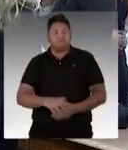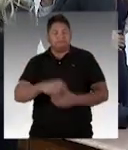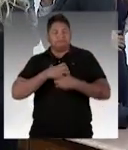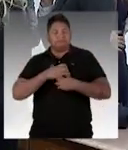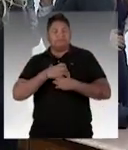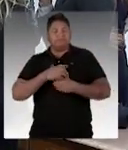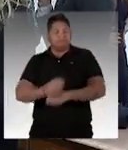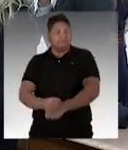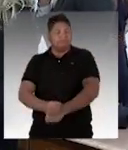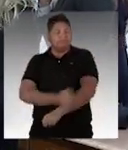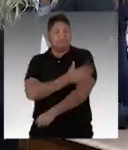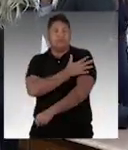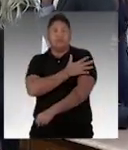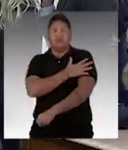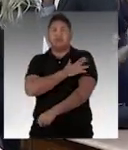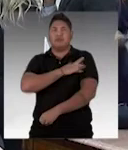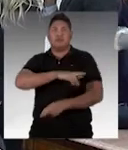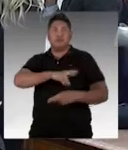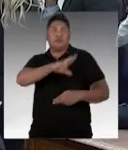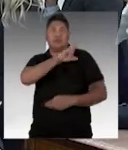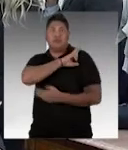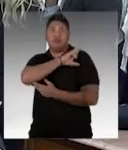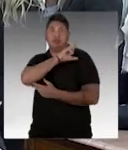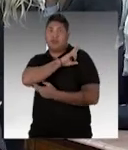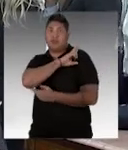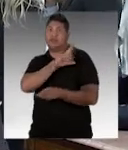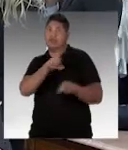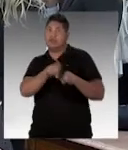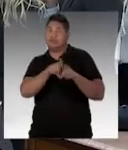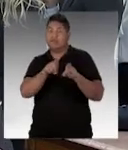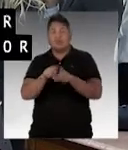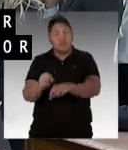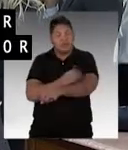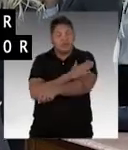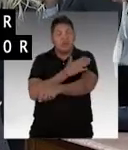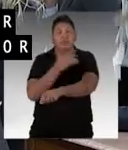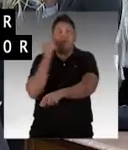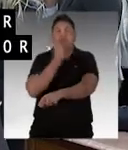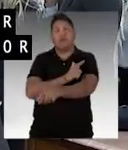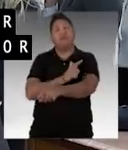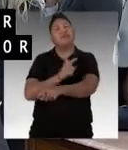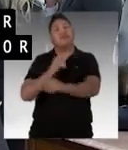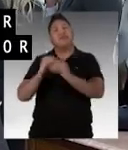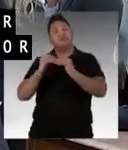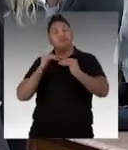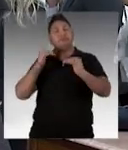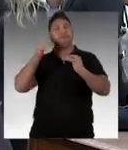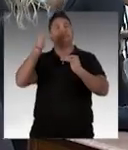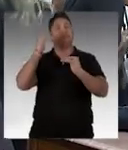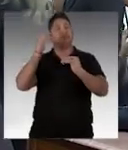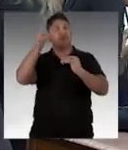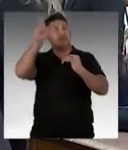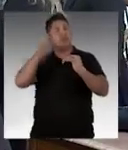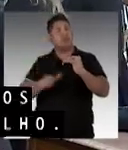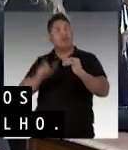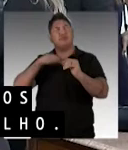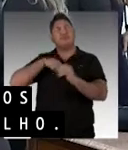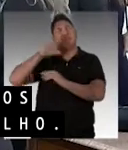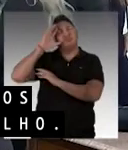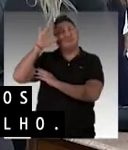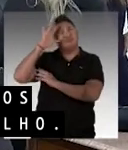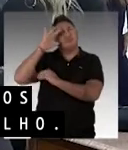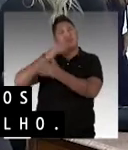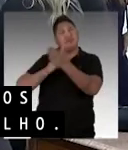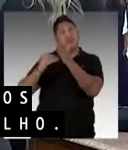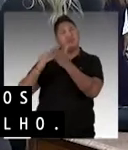Um sentimento de emoção, um sentimento de responsabilidade. Emoção por alcançar o cargo de Procurador-Geral do Trabalho, sem dúvida um